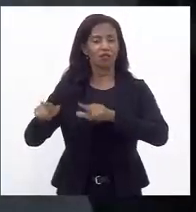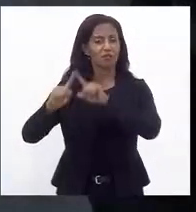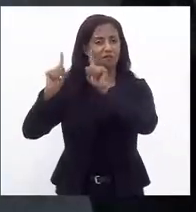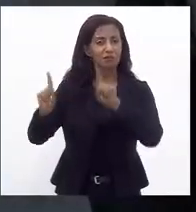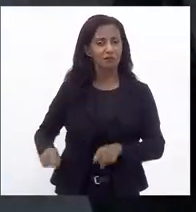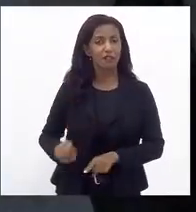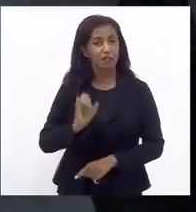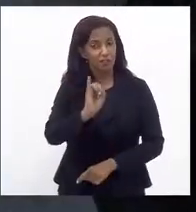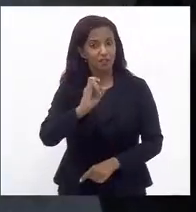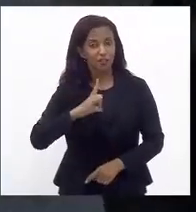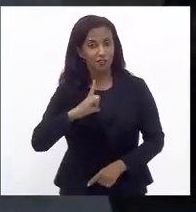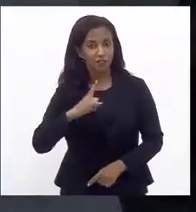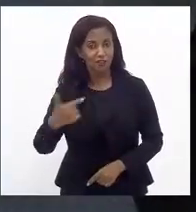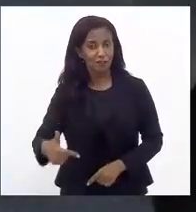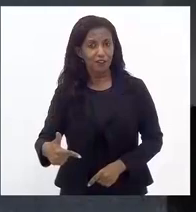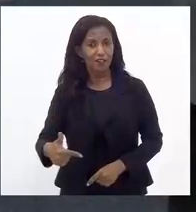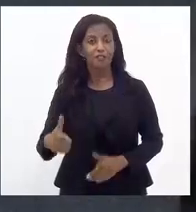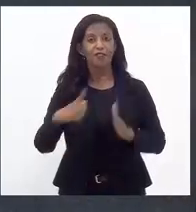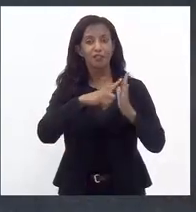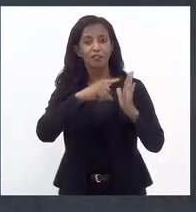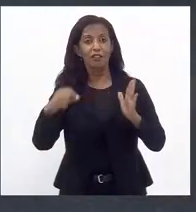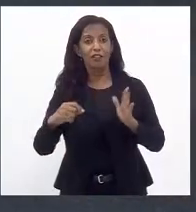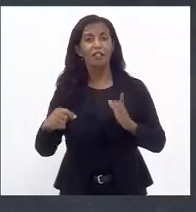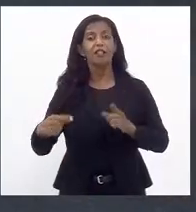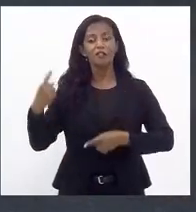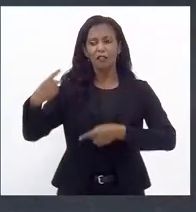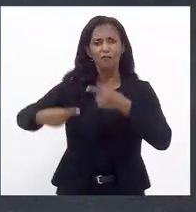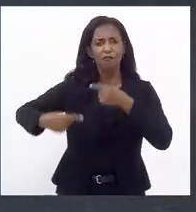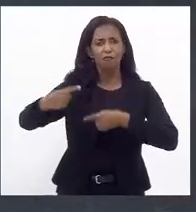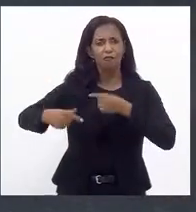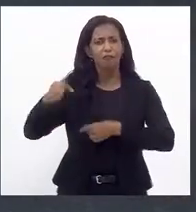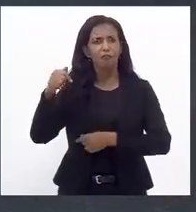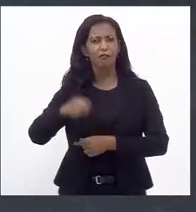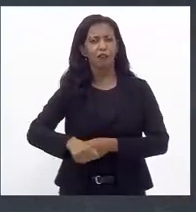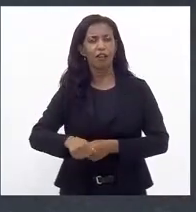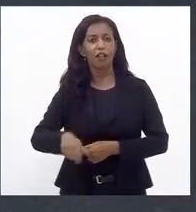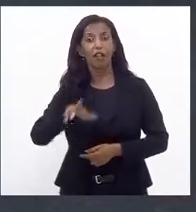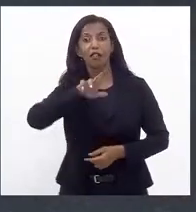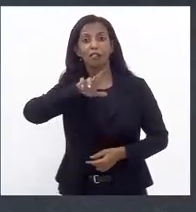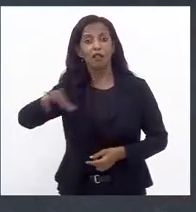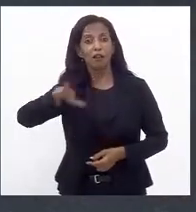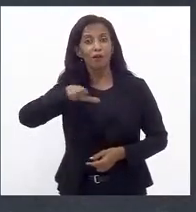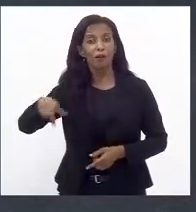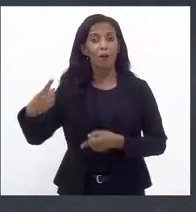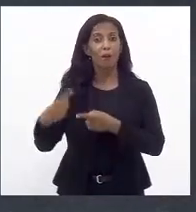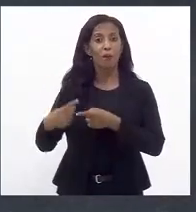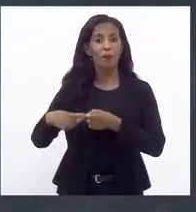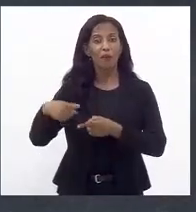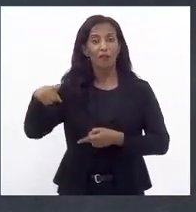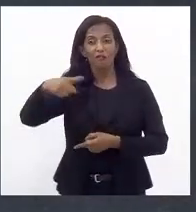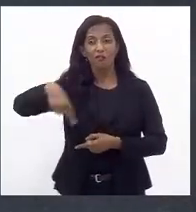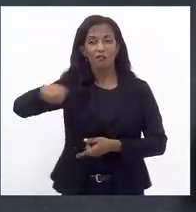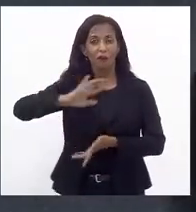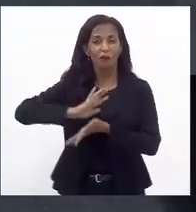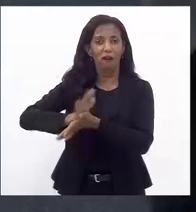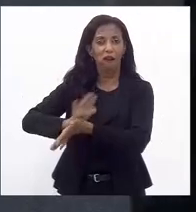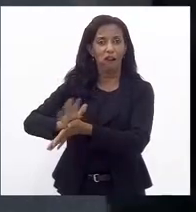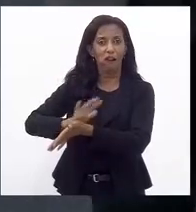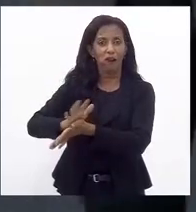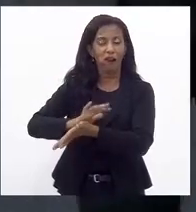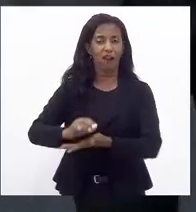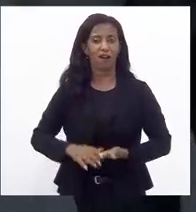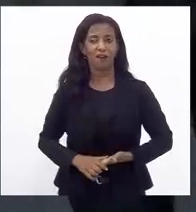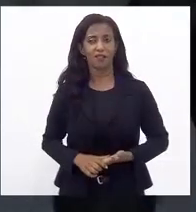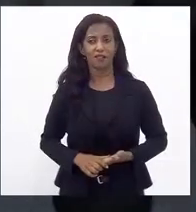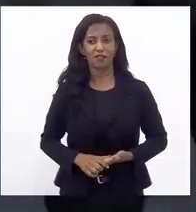se tivessem feito teria um destacado e obrigado democraticamente não fizeram porque amarelaram não fizeram